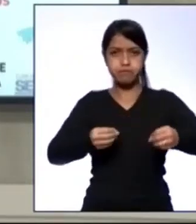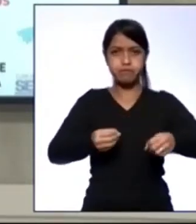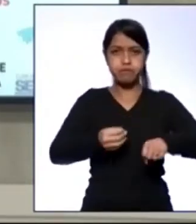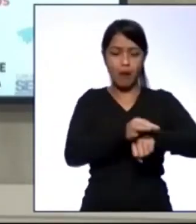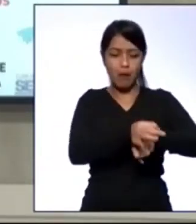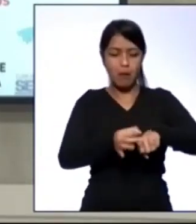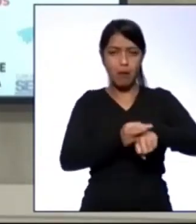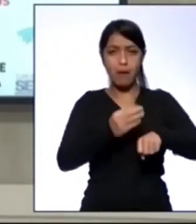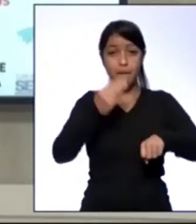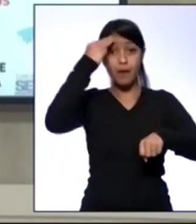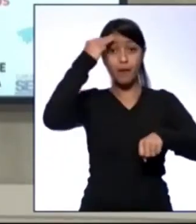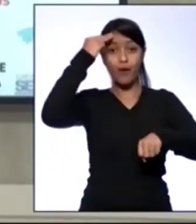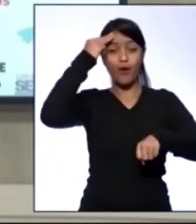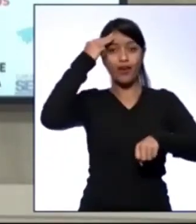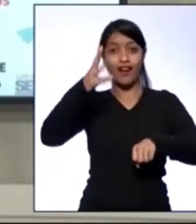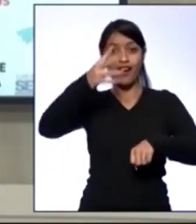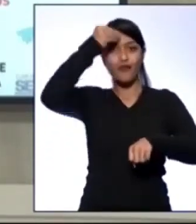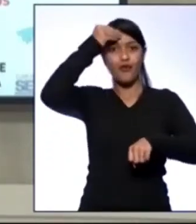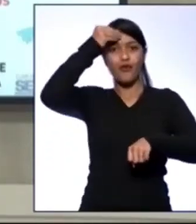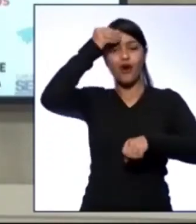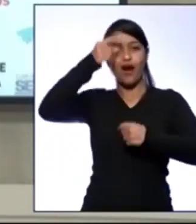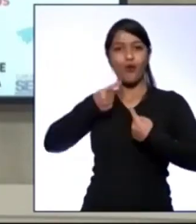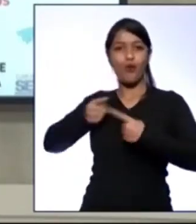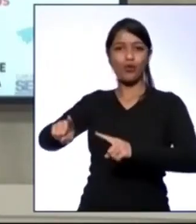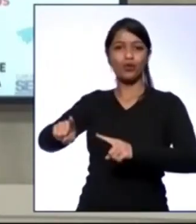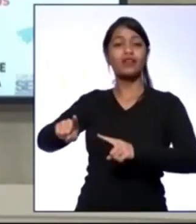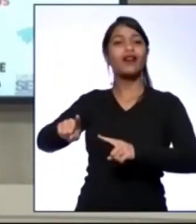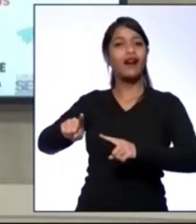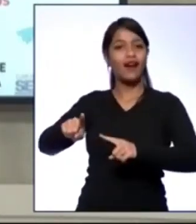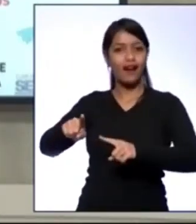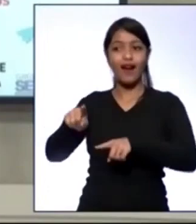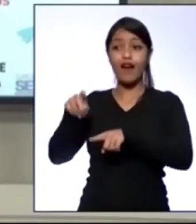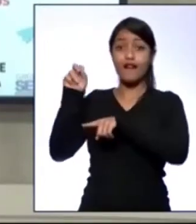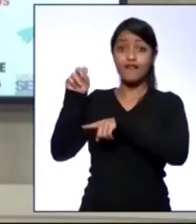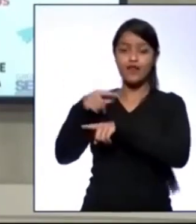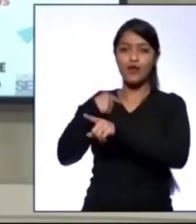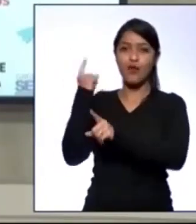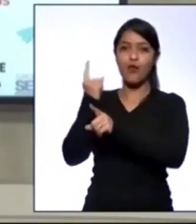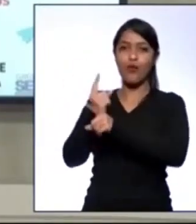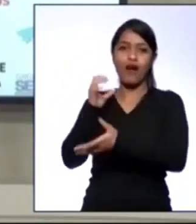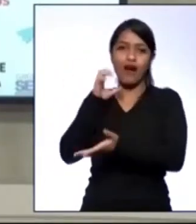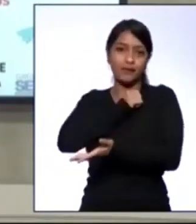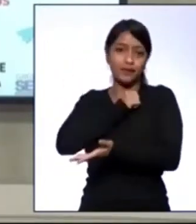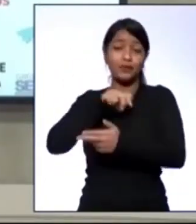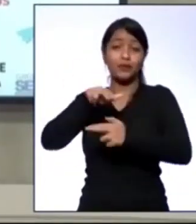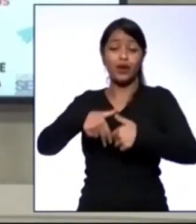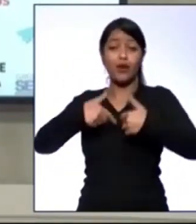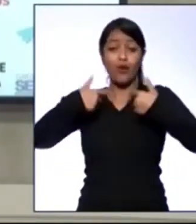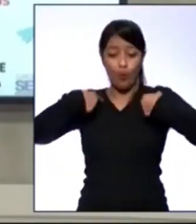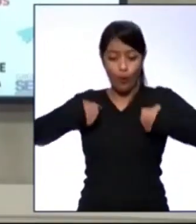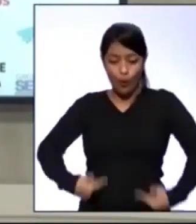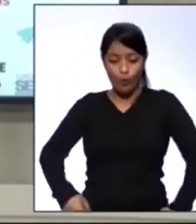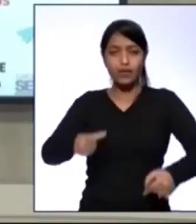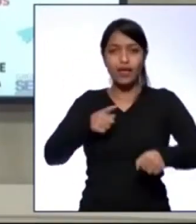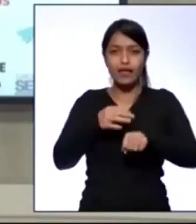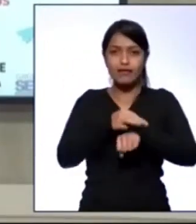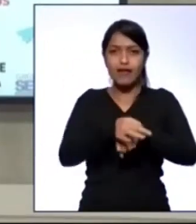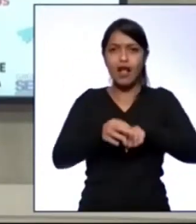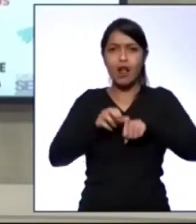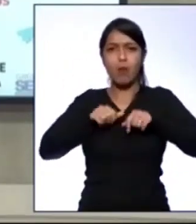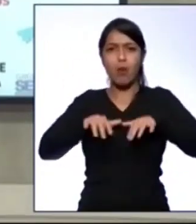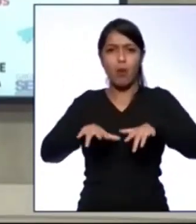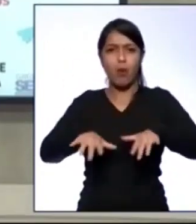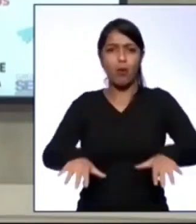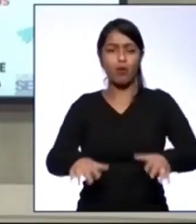cachumba, eu vou mais rapidamente identificar o vírus, porque eu tenho mais células espalhadas pelo meu corpo,